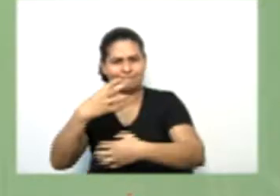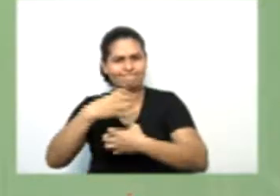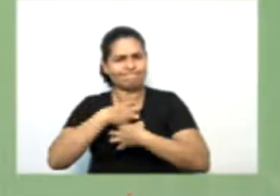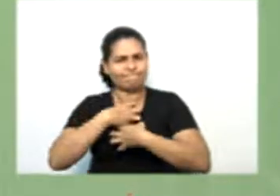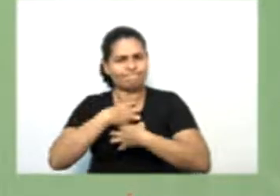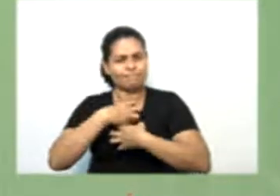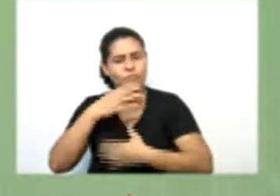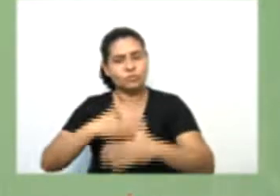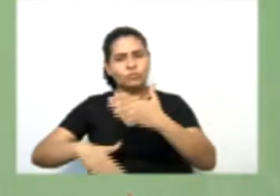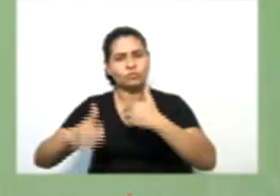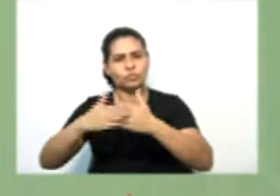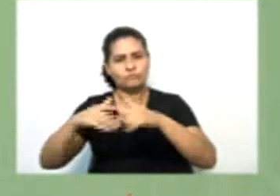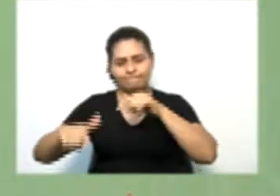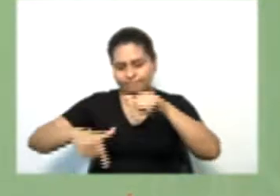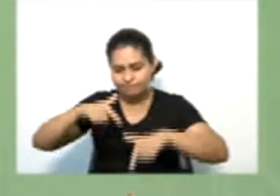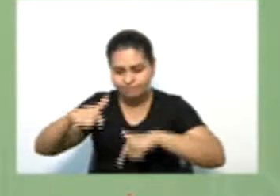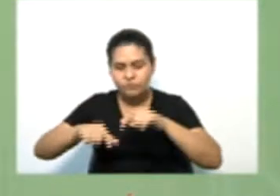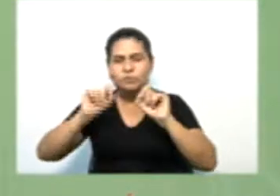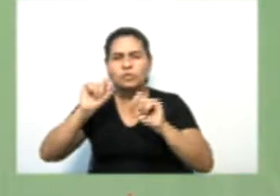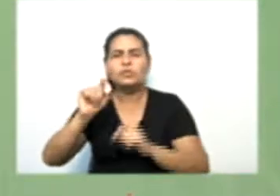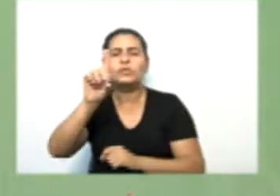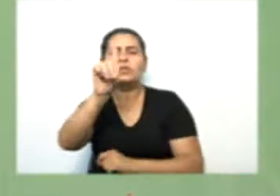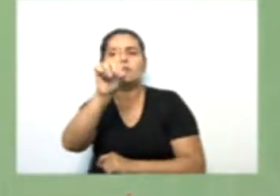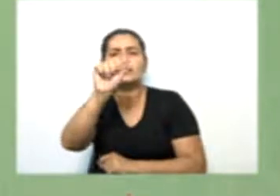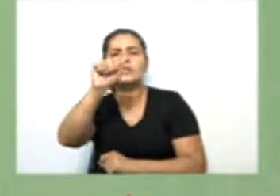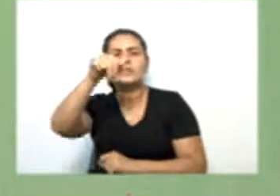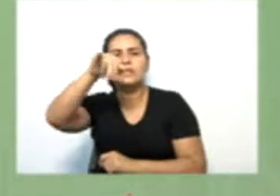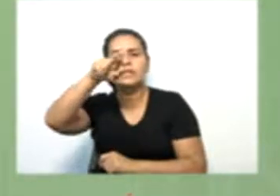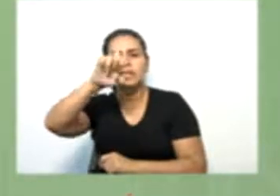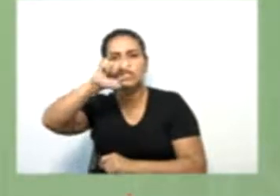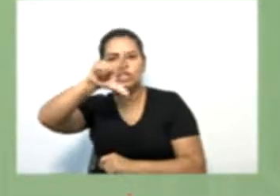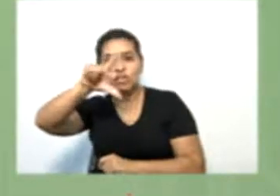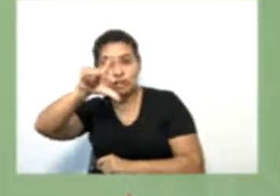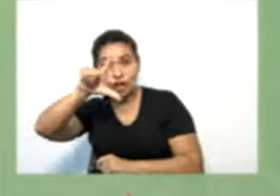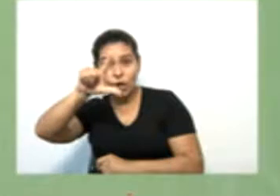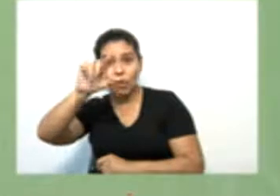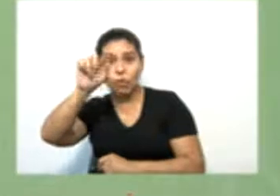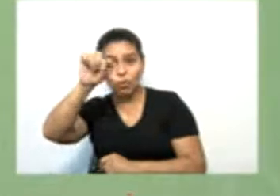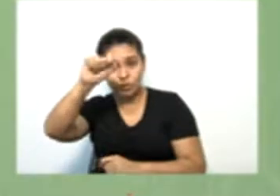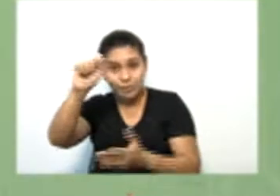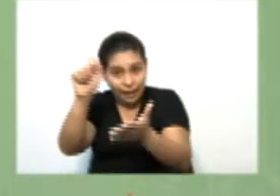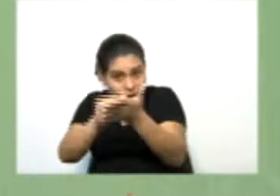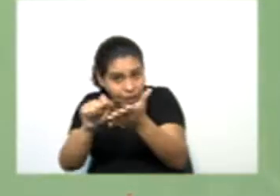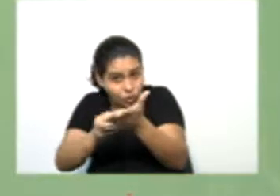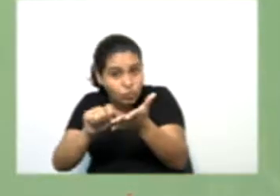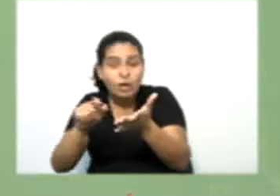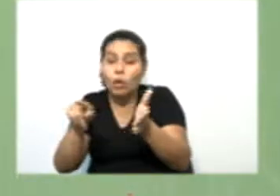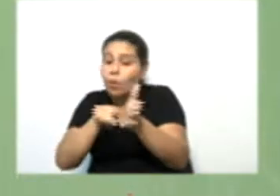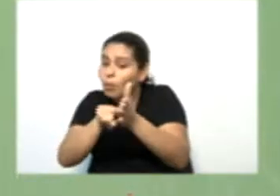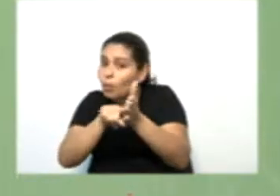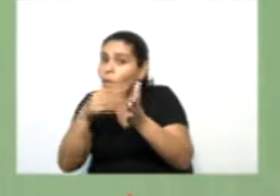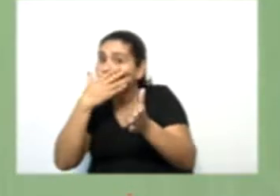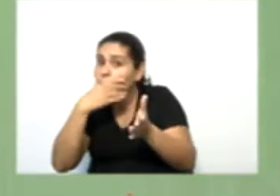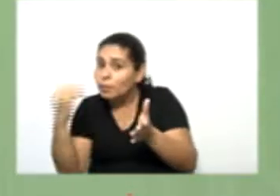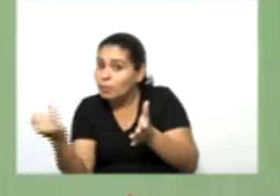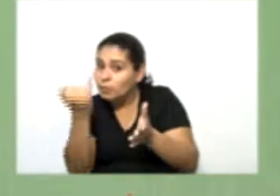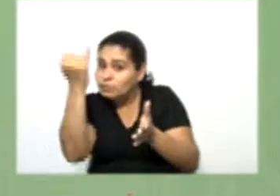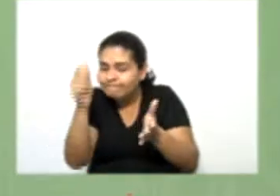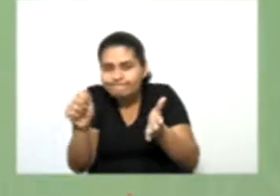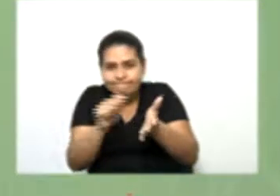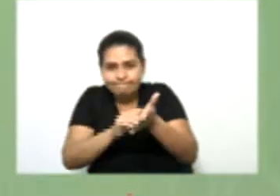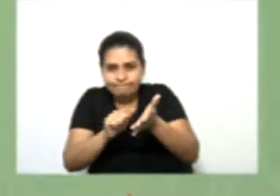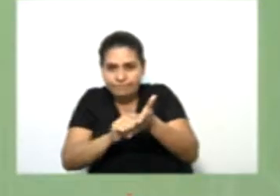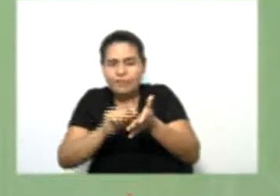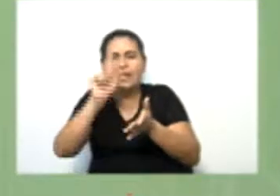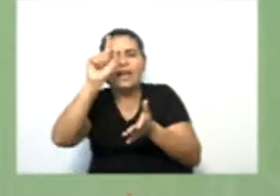pelo trabalho do Daniel Goleman. Anota esse nome também, que é bem interessante, é um grande autor. O relacionamento